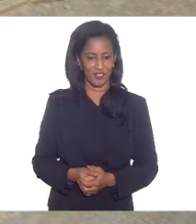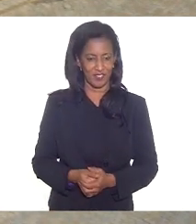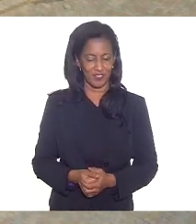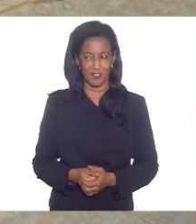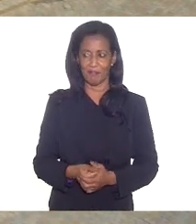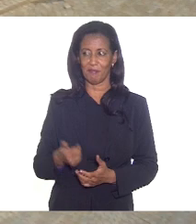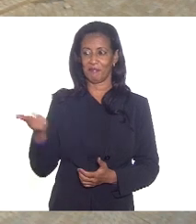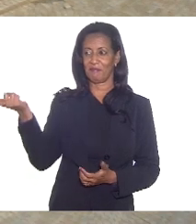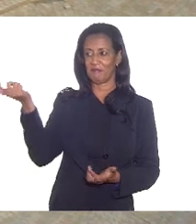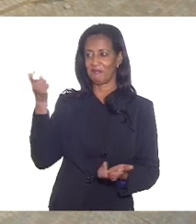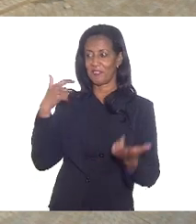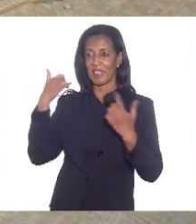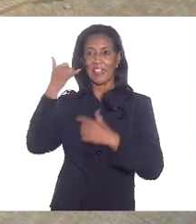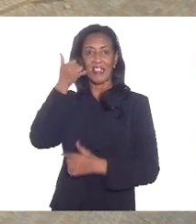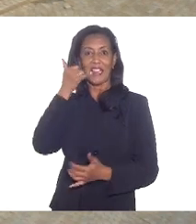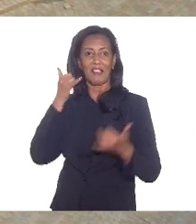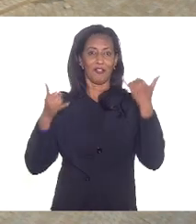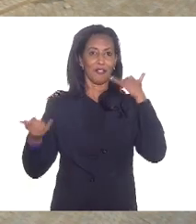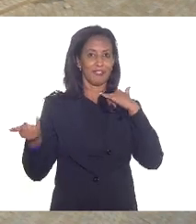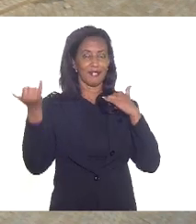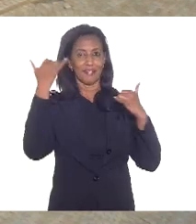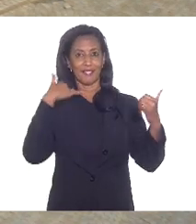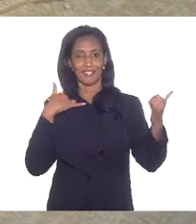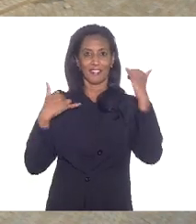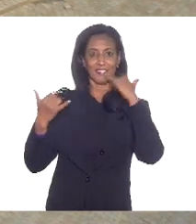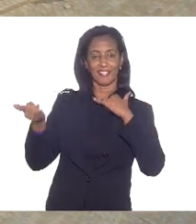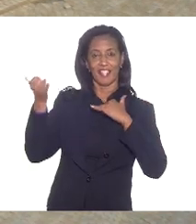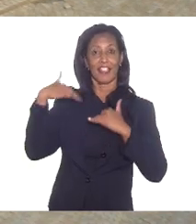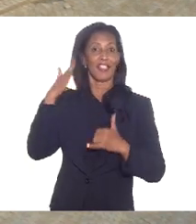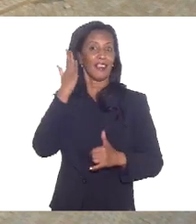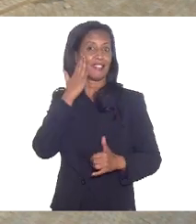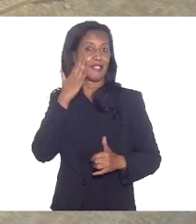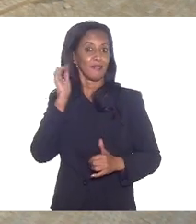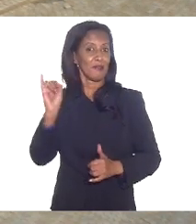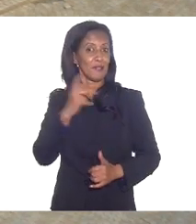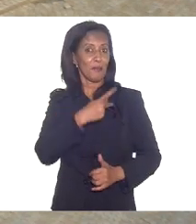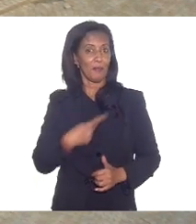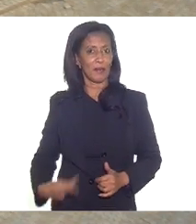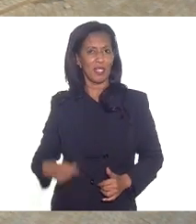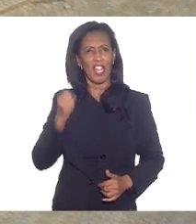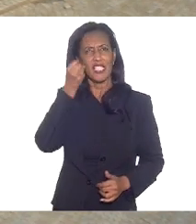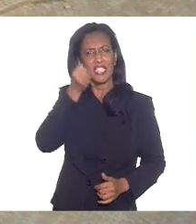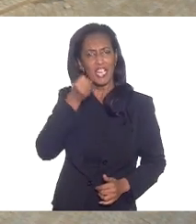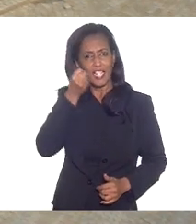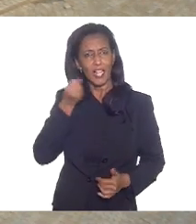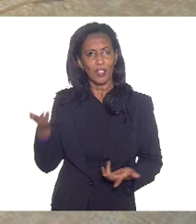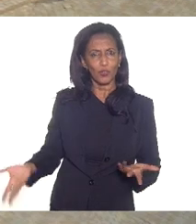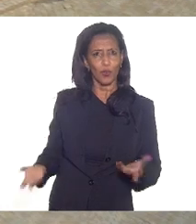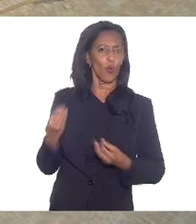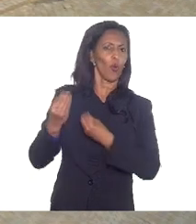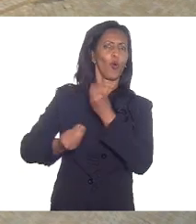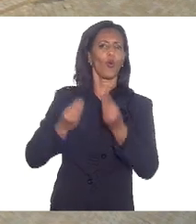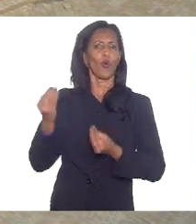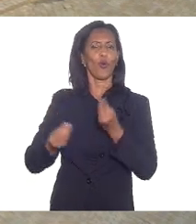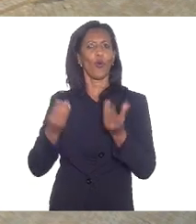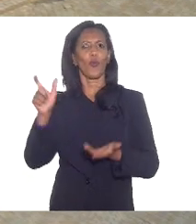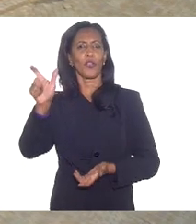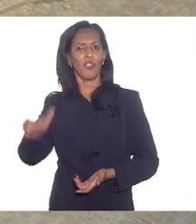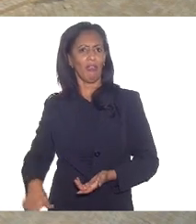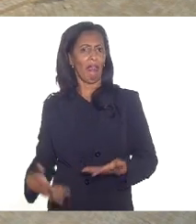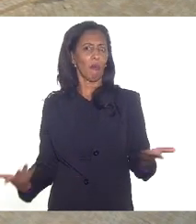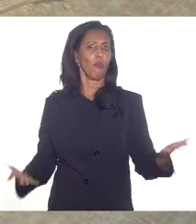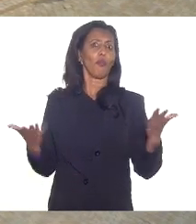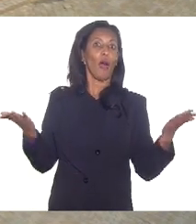falando comigo, o telefone não para, querendo saber se o nobre presidente é senador da República, como é que é o negócio. Eu disse, por